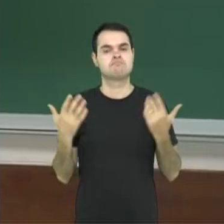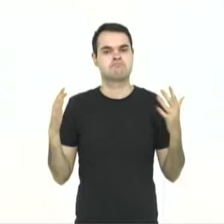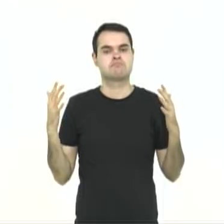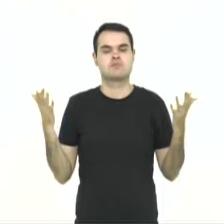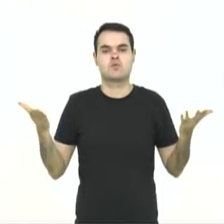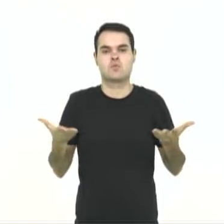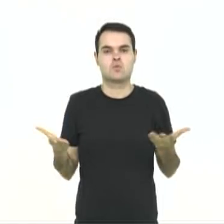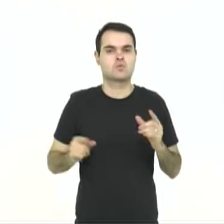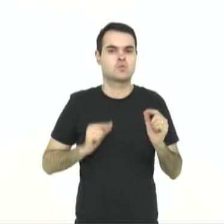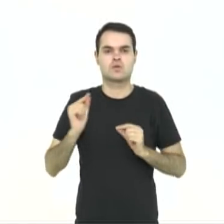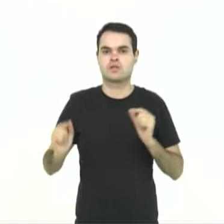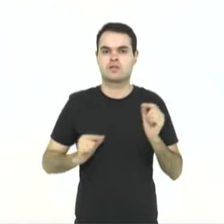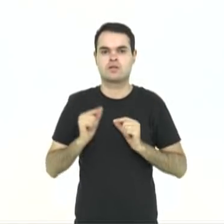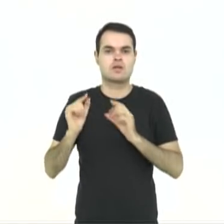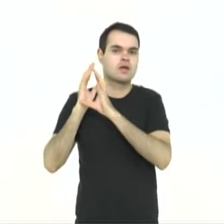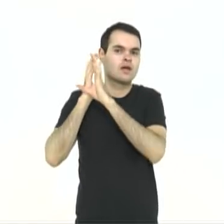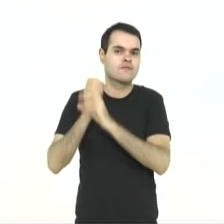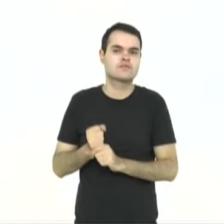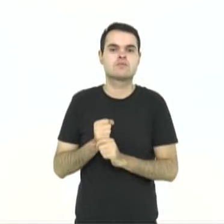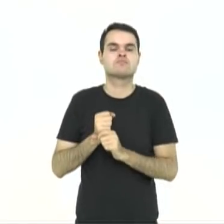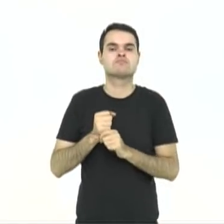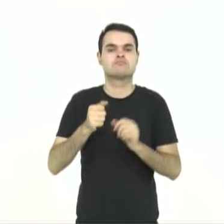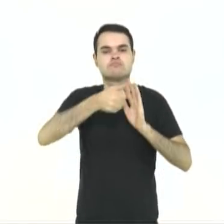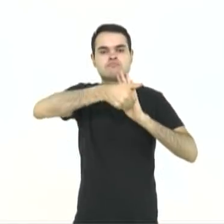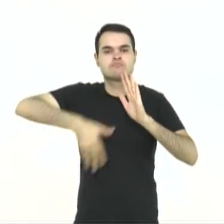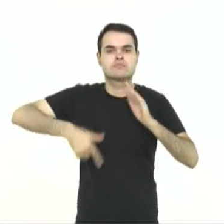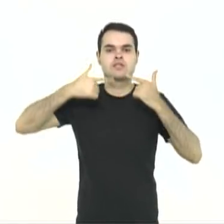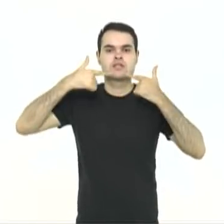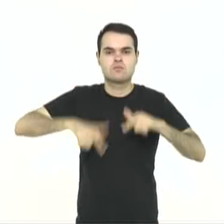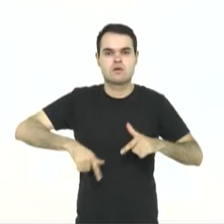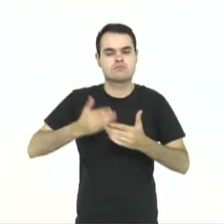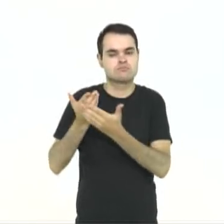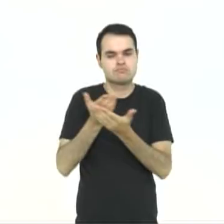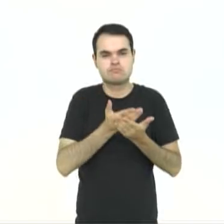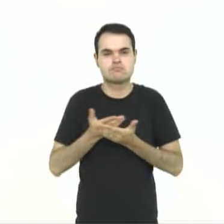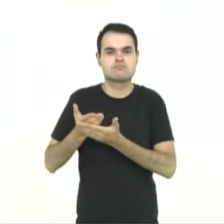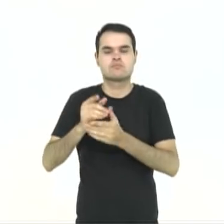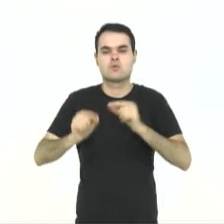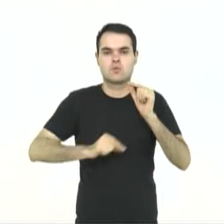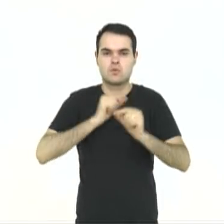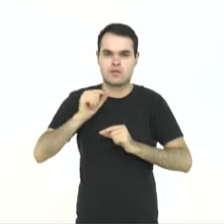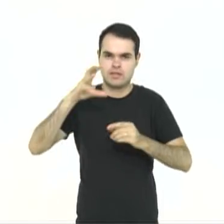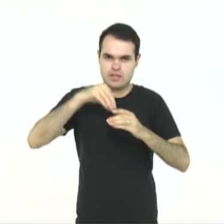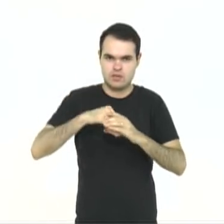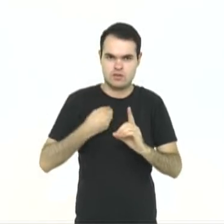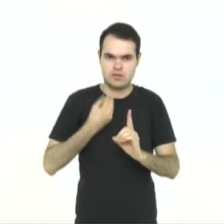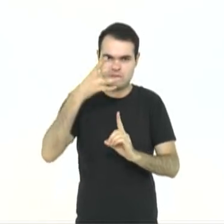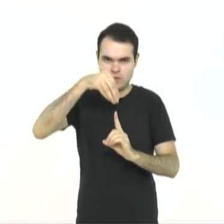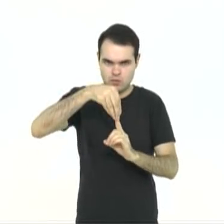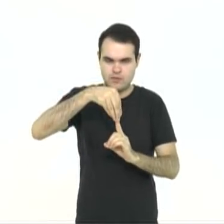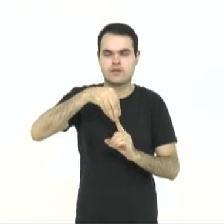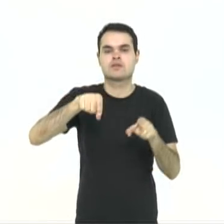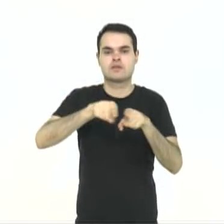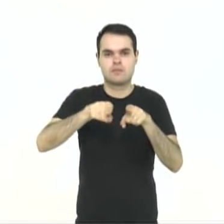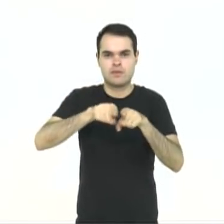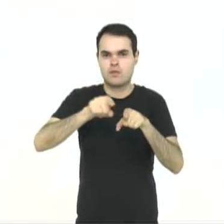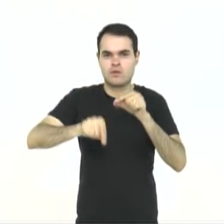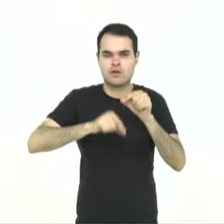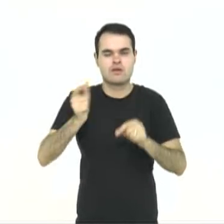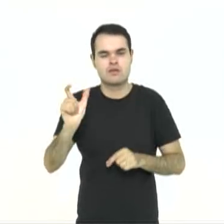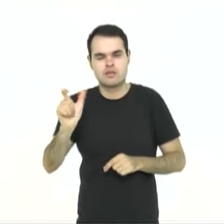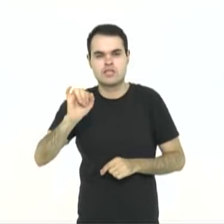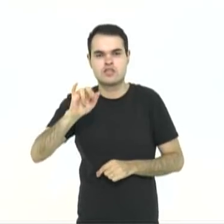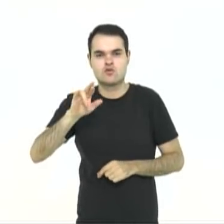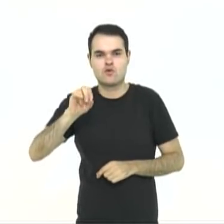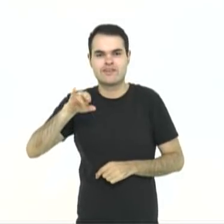fez hoje, então, uma revisão aí de figuras de linguagem, estudamos os elementos que compõem a biografia, né? Os efeitos de ironia